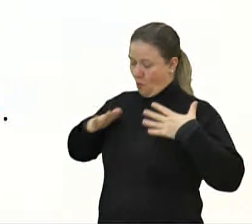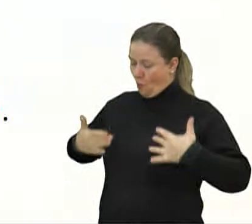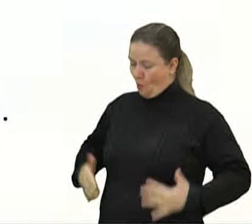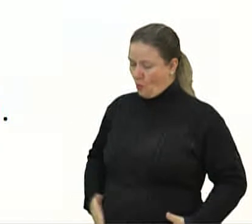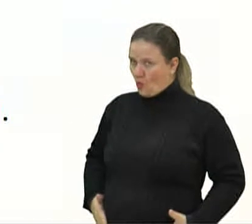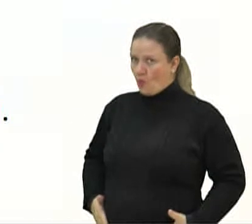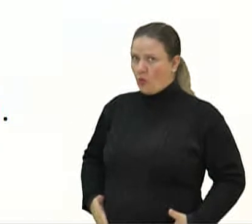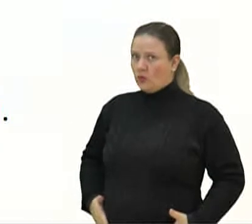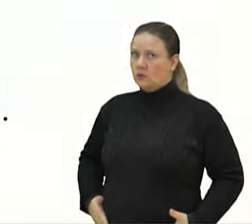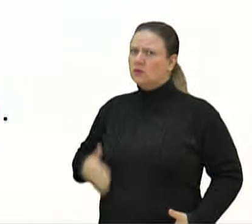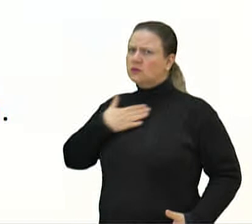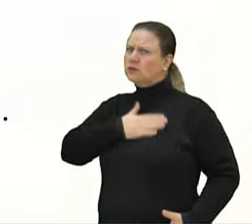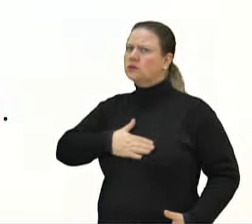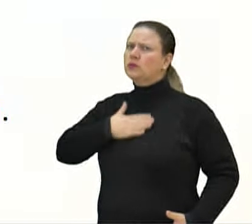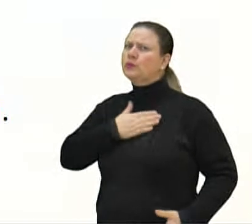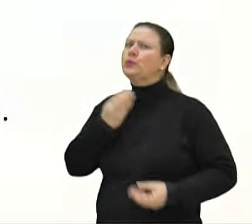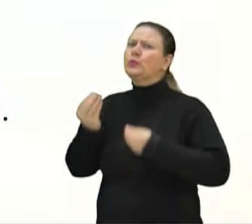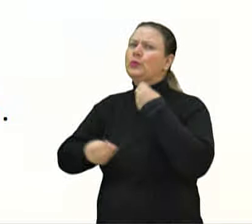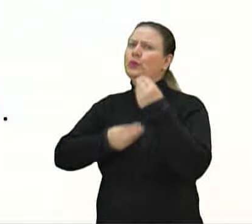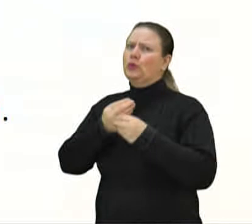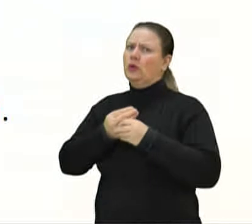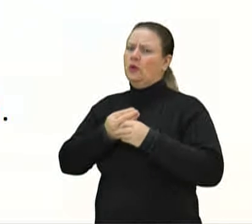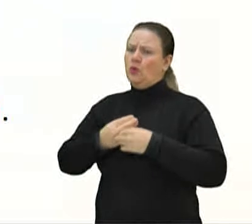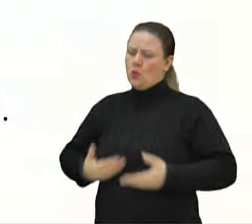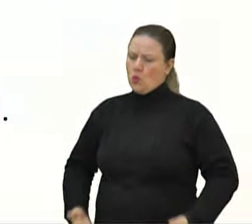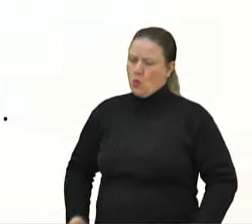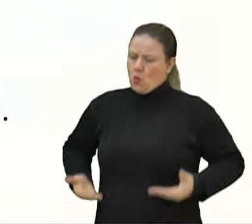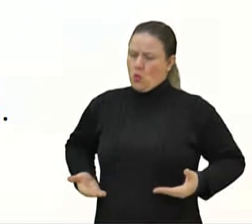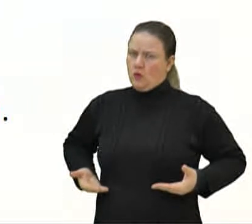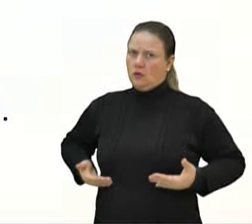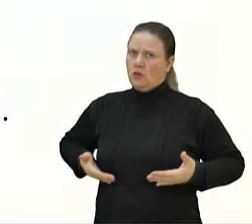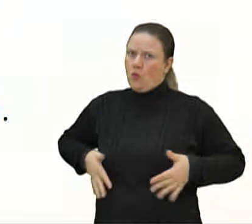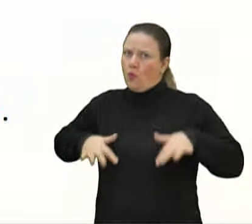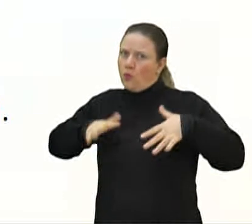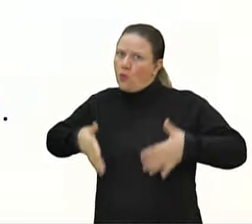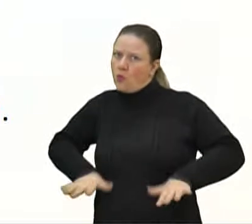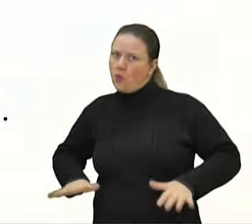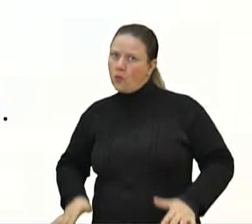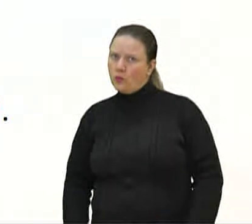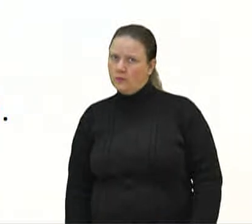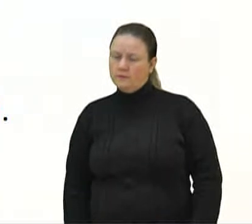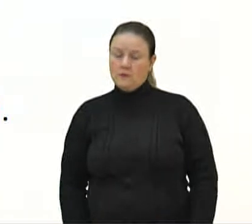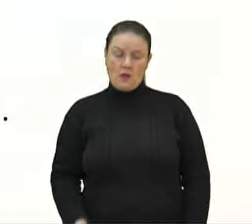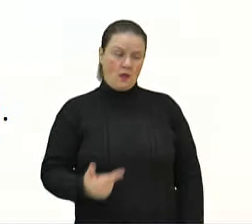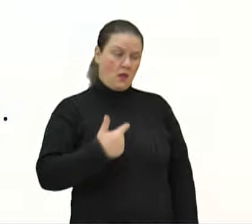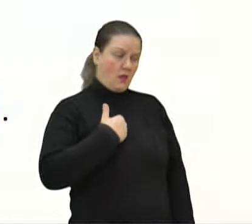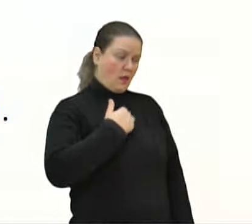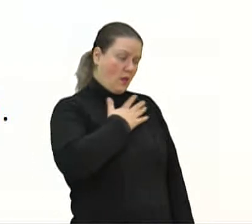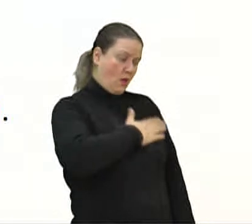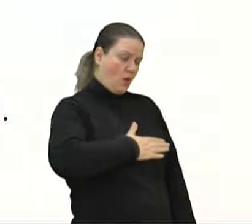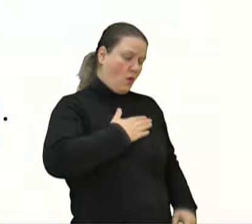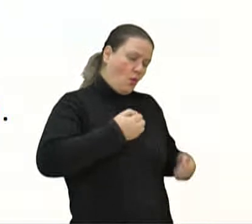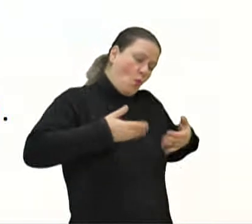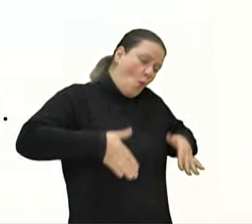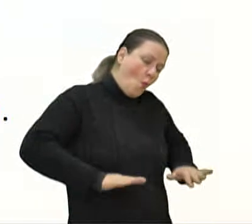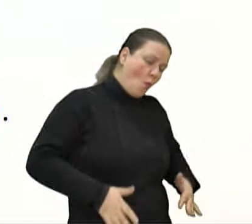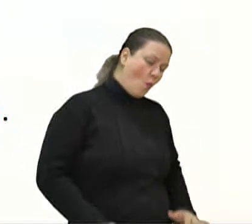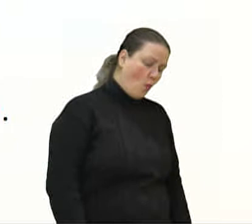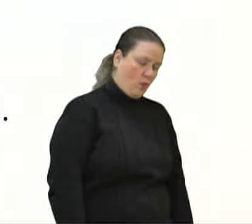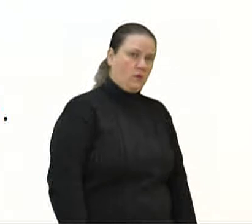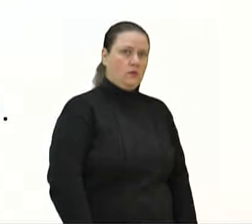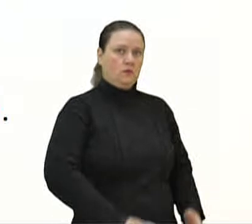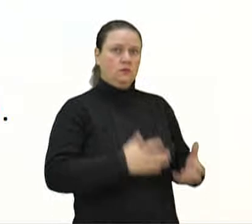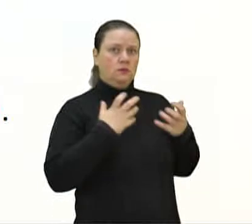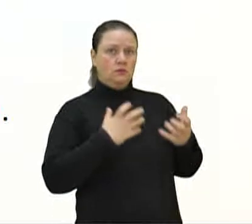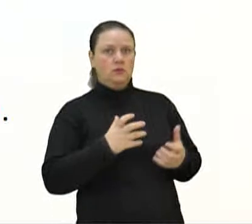cortos? ¿Se gosta más dos vestidos longos o dos vestidos curtos? Olivia. Me encantam los largos. Me gustaría ver aquel